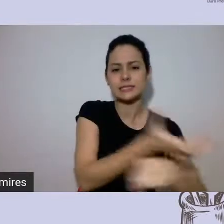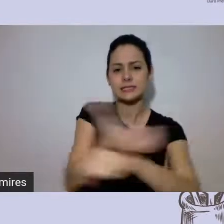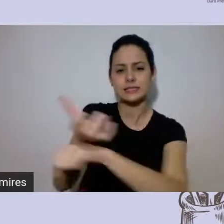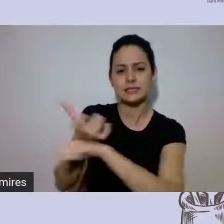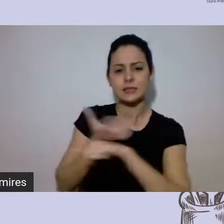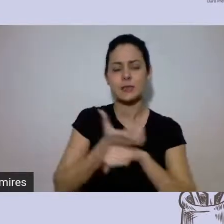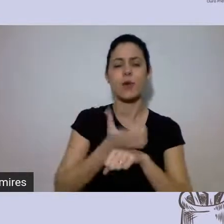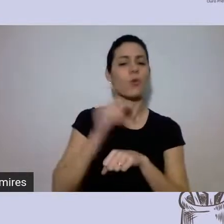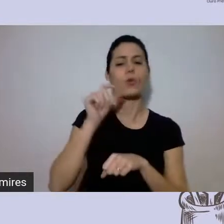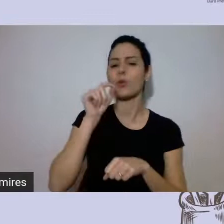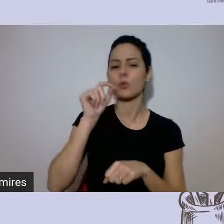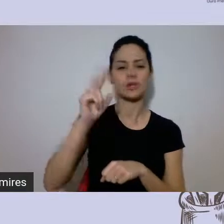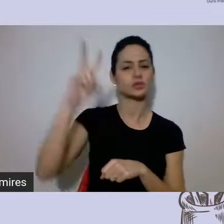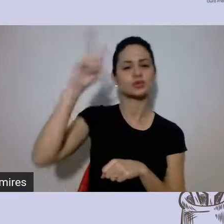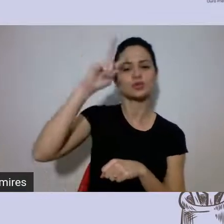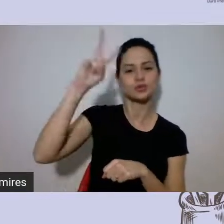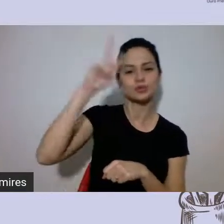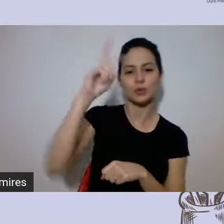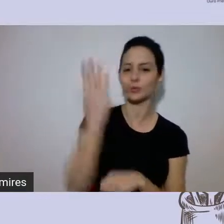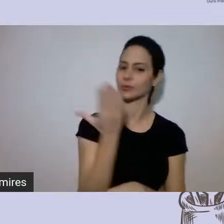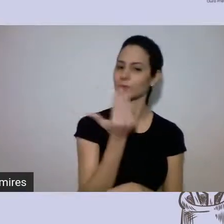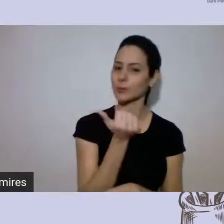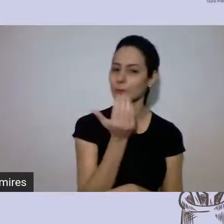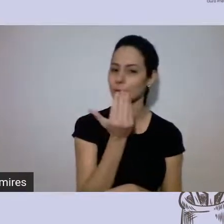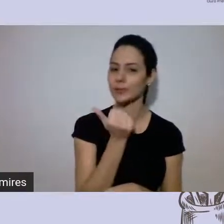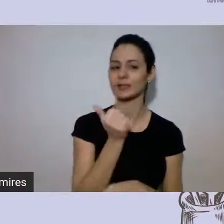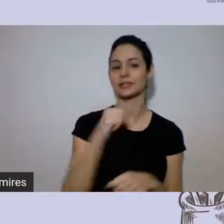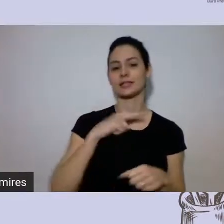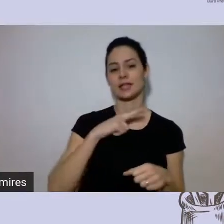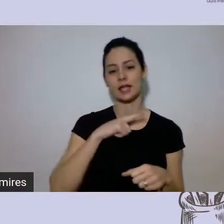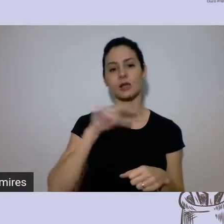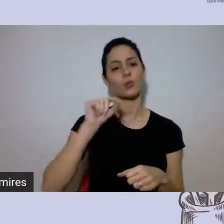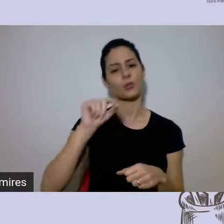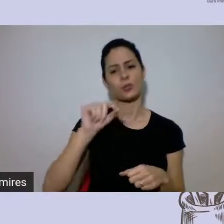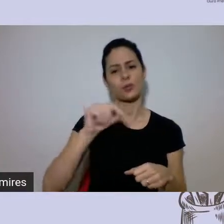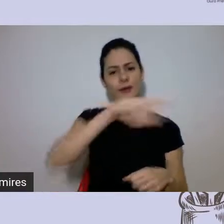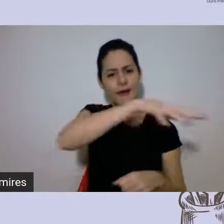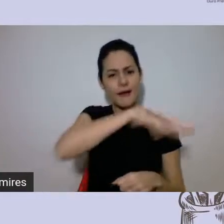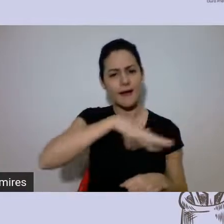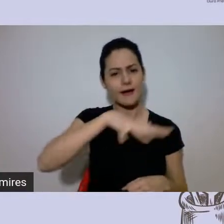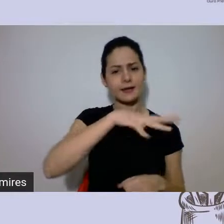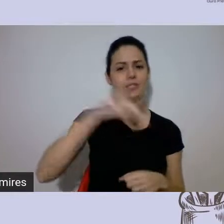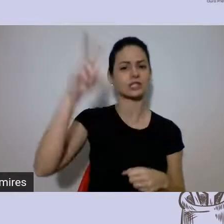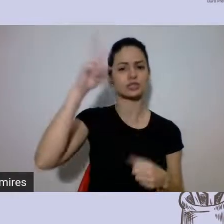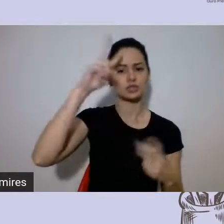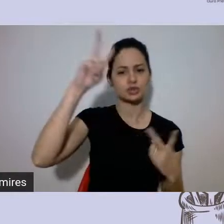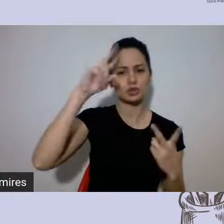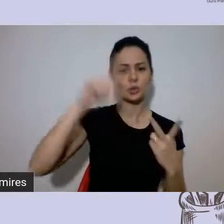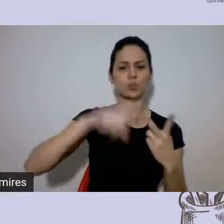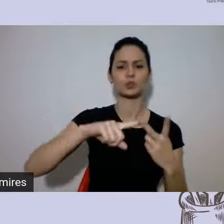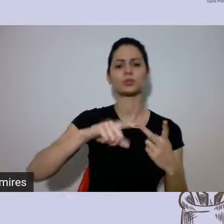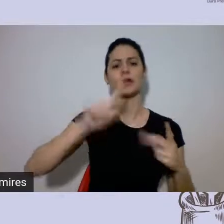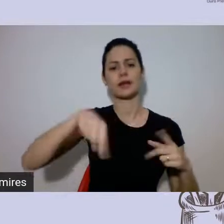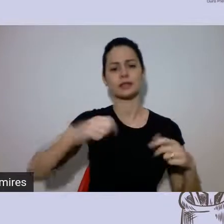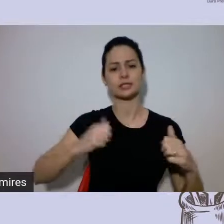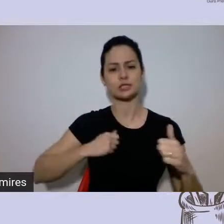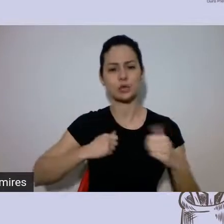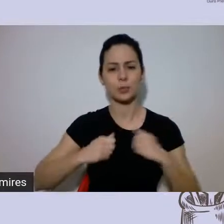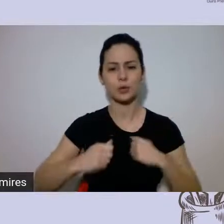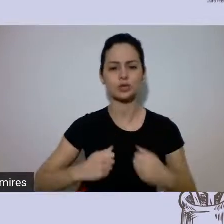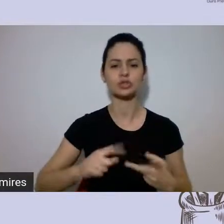da alimentação, né? Entre os campos da história, da antropologia, da